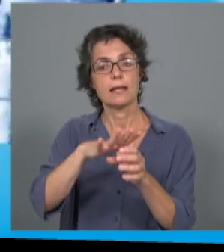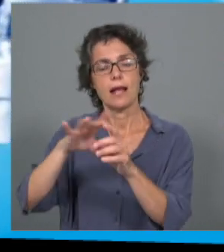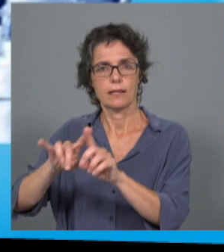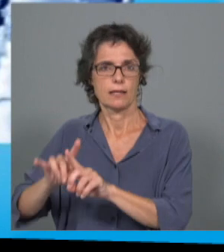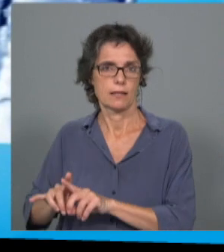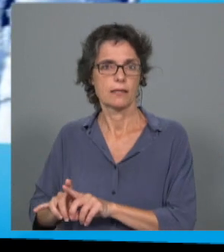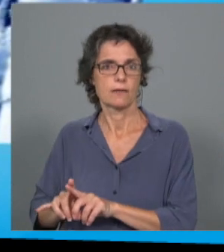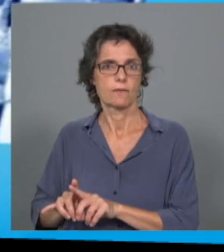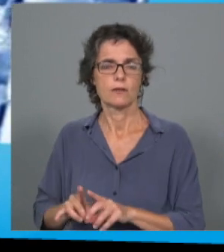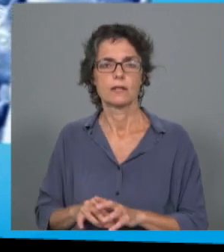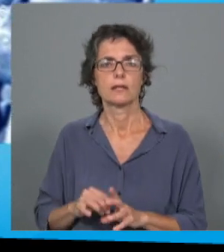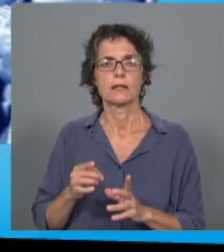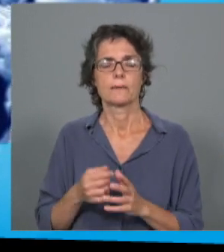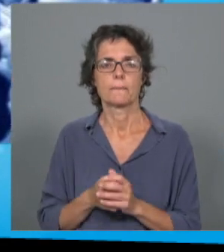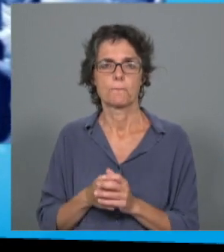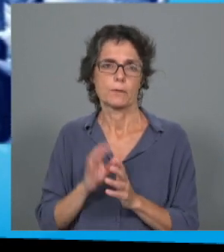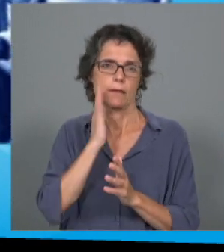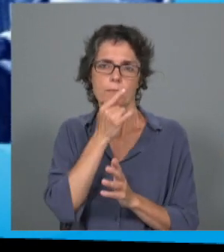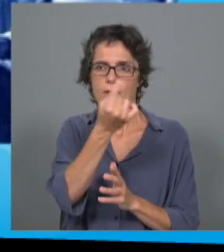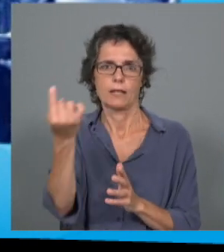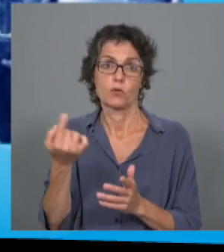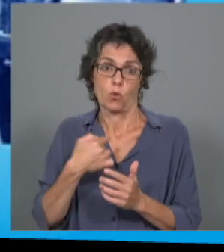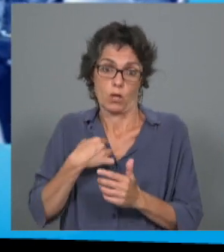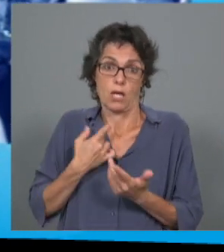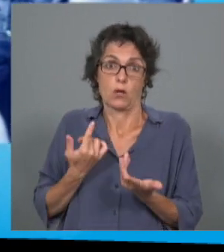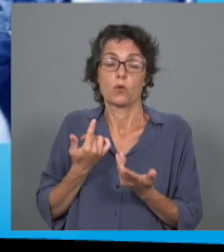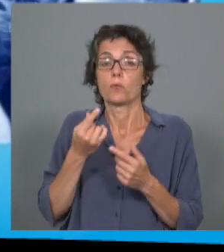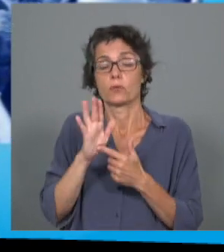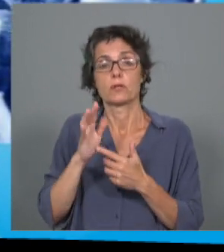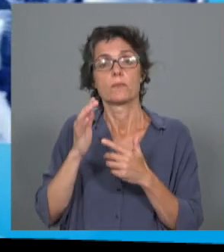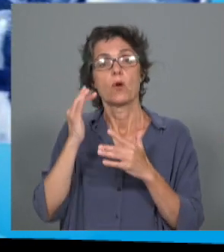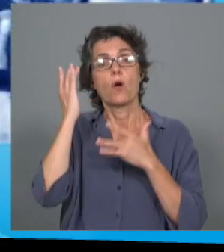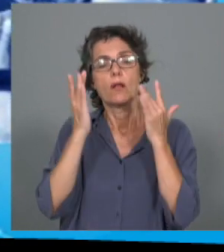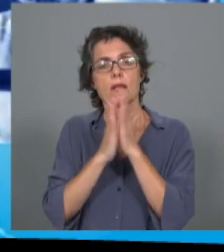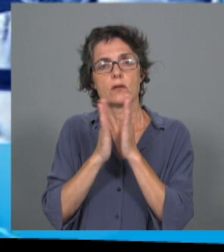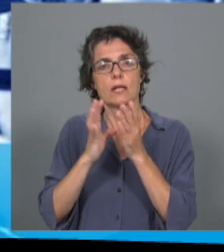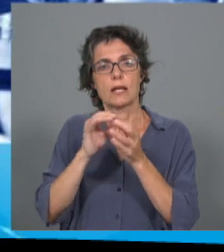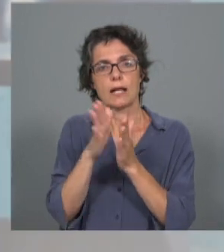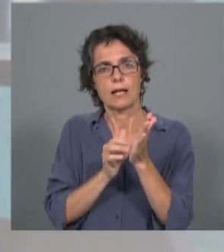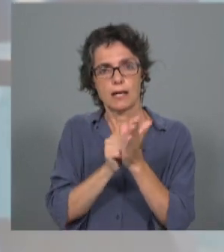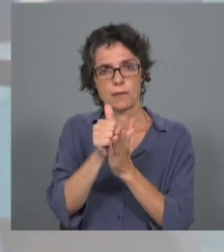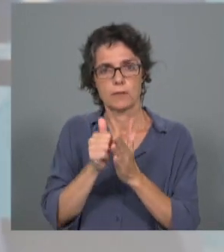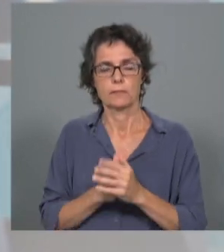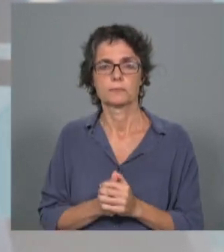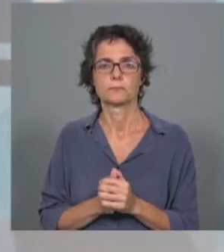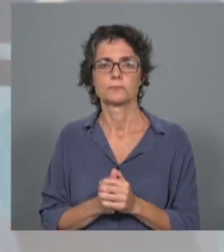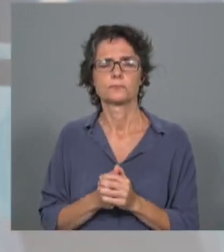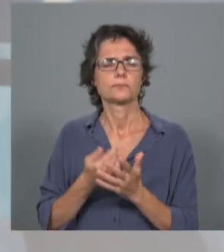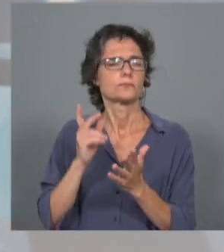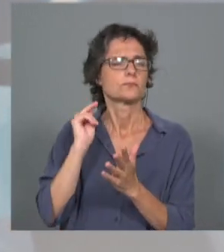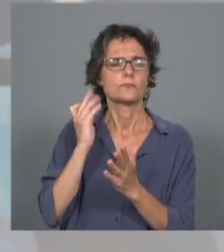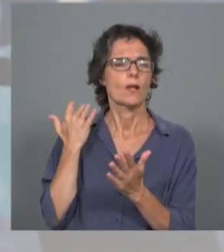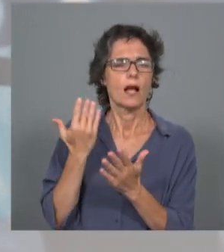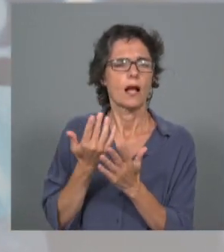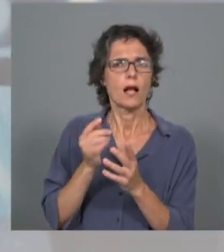um é enviado a aprofundar. Como no meu caso, Teologia Bíblica. Teologia Bíblica. E foi que, então, há quantos anos foi